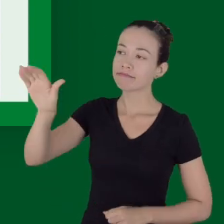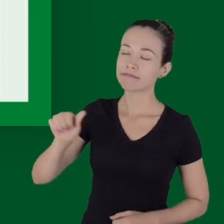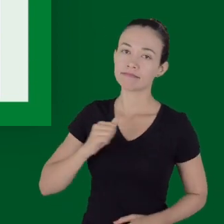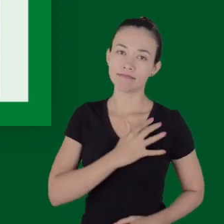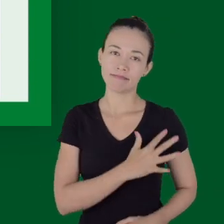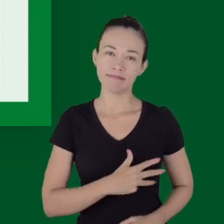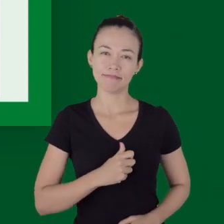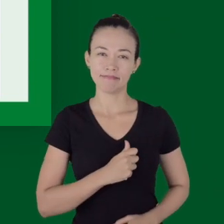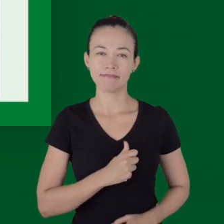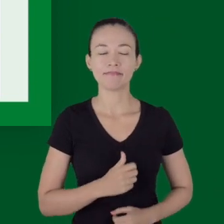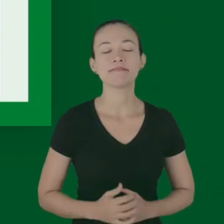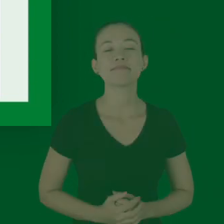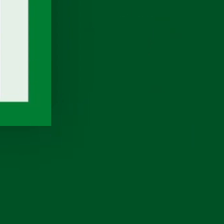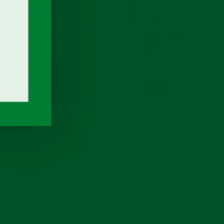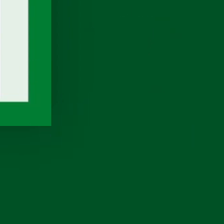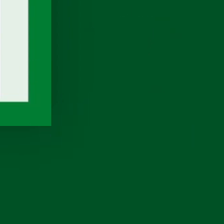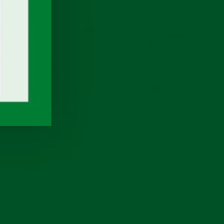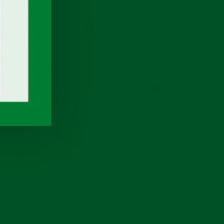emergência.